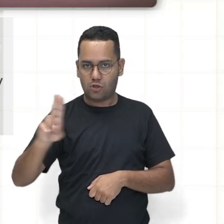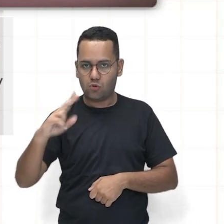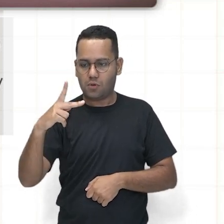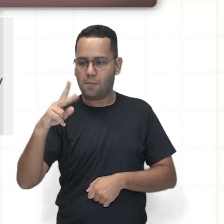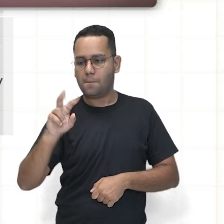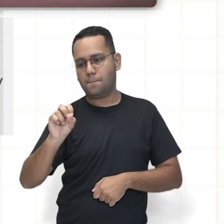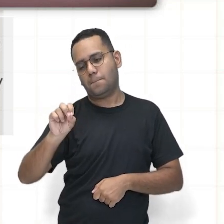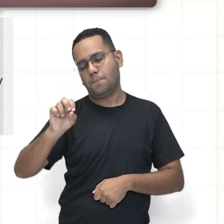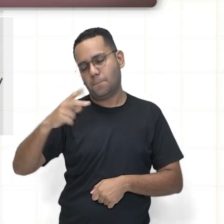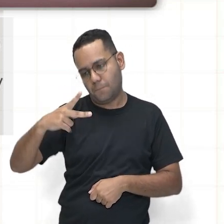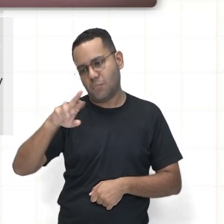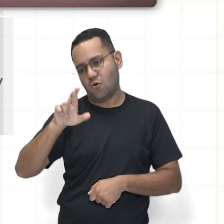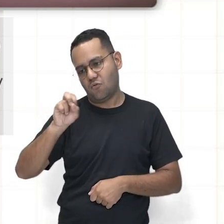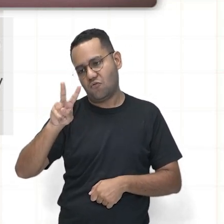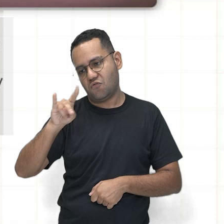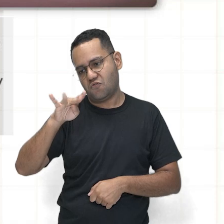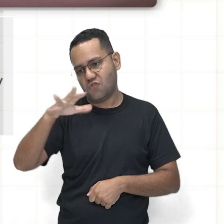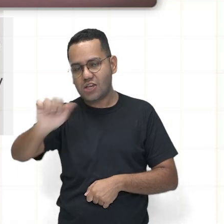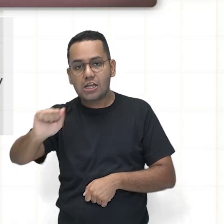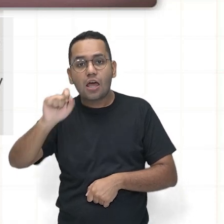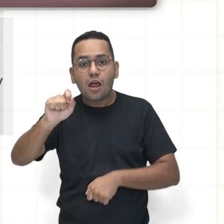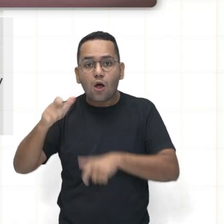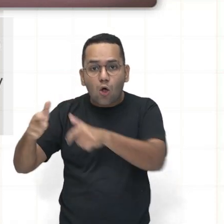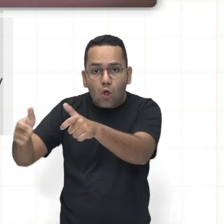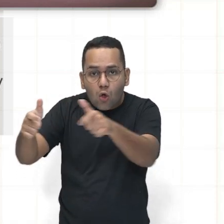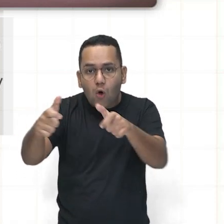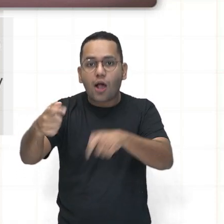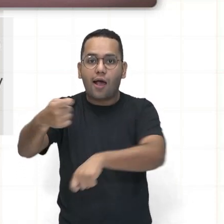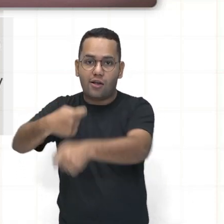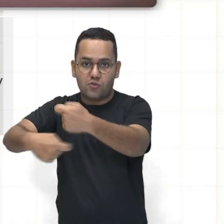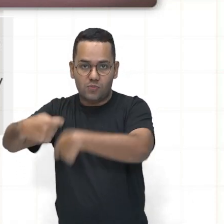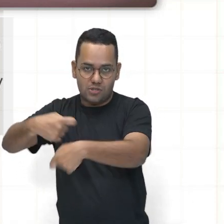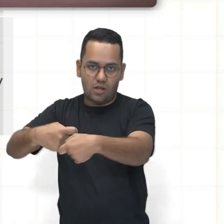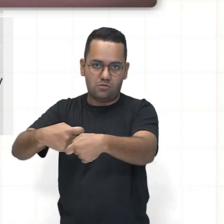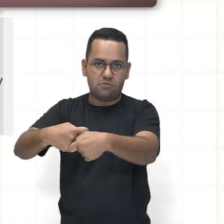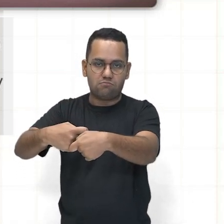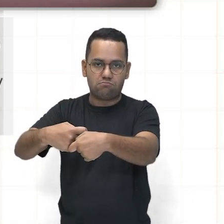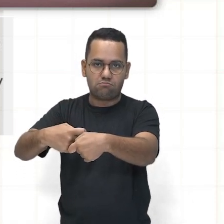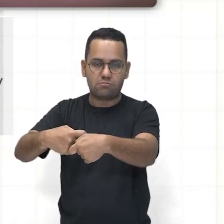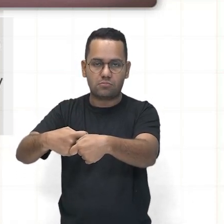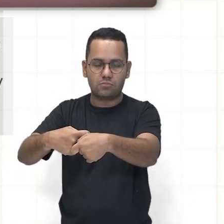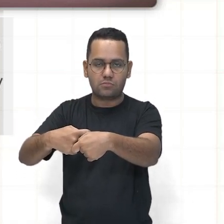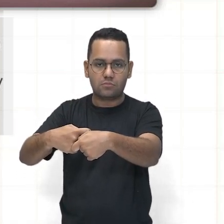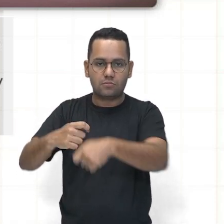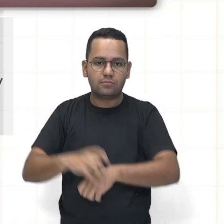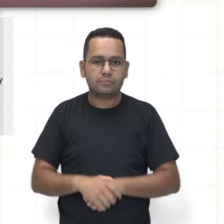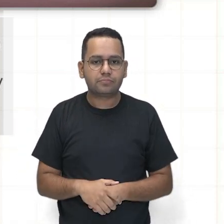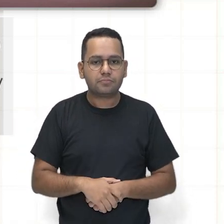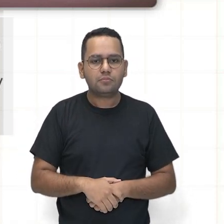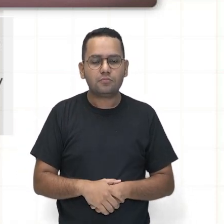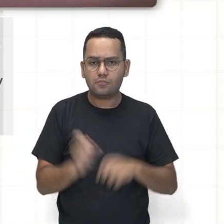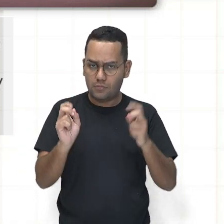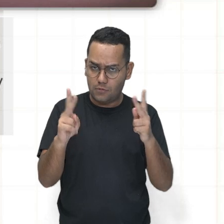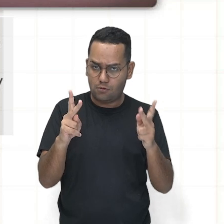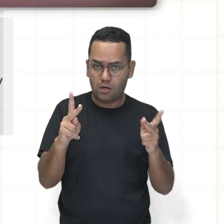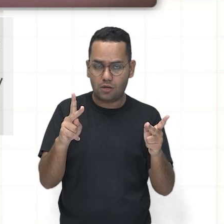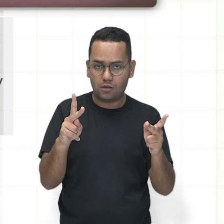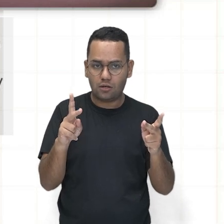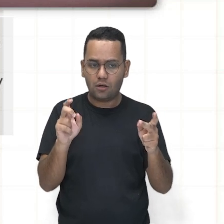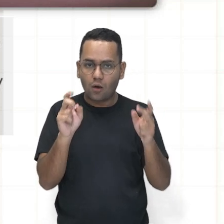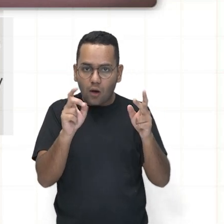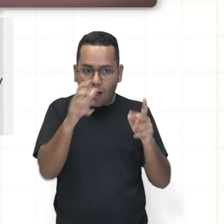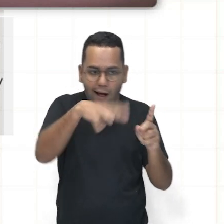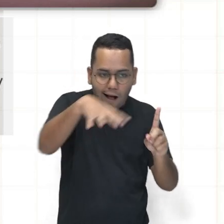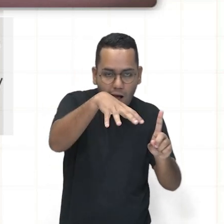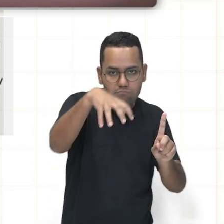eram unidades territoriais. Então, com a evolução, com a transformação do sistema para o